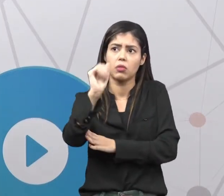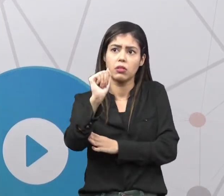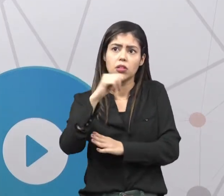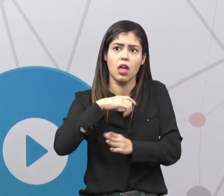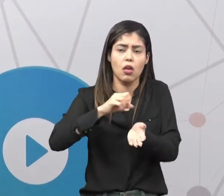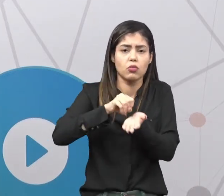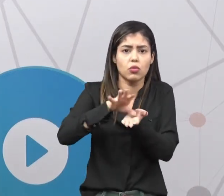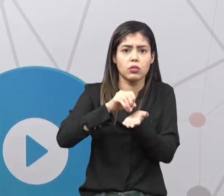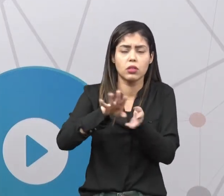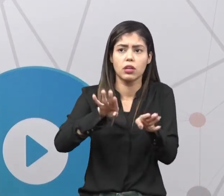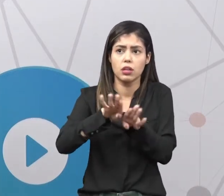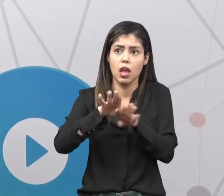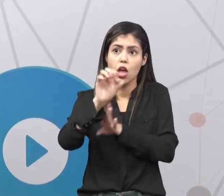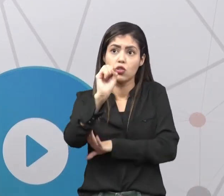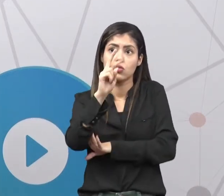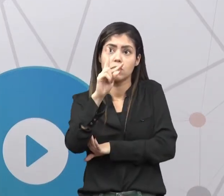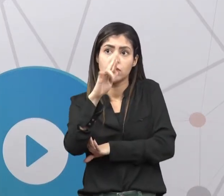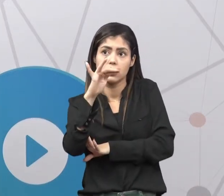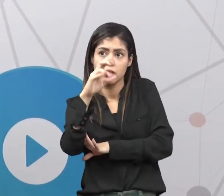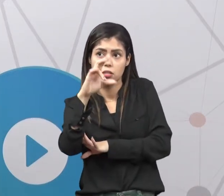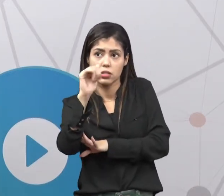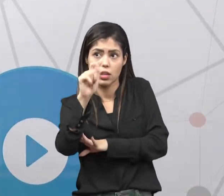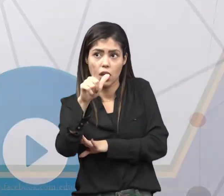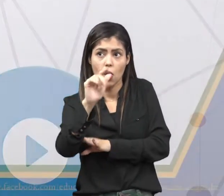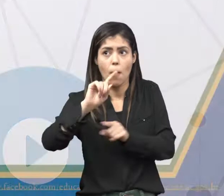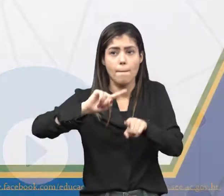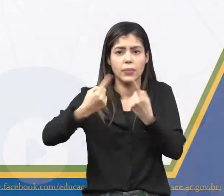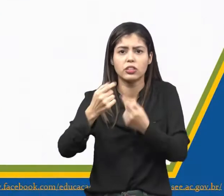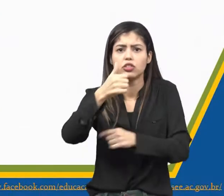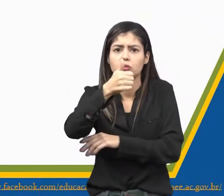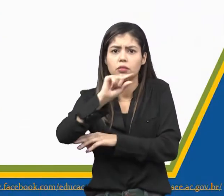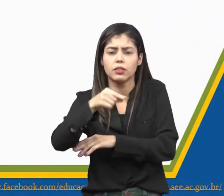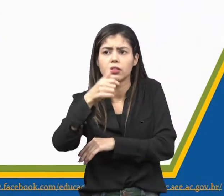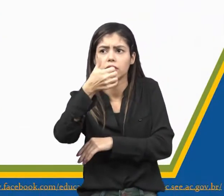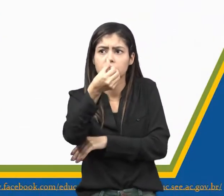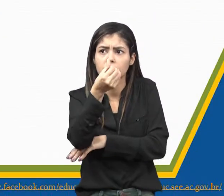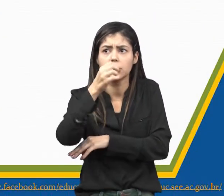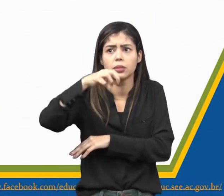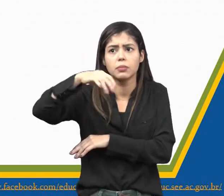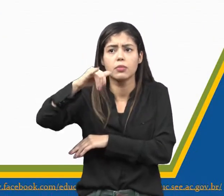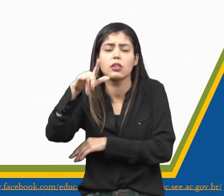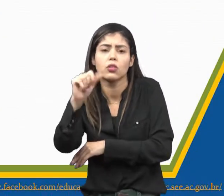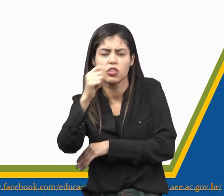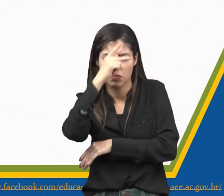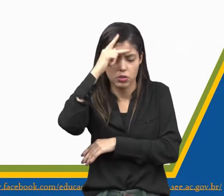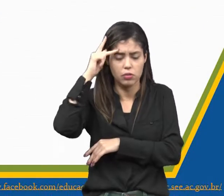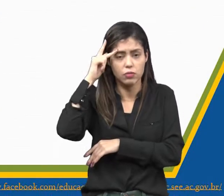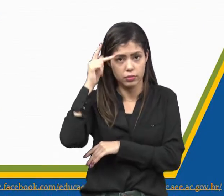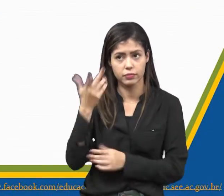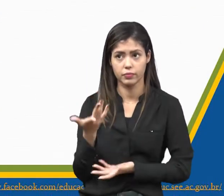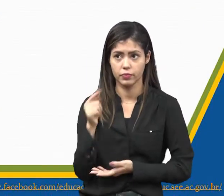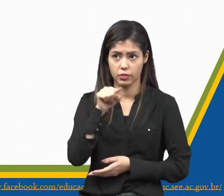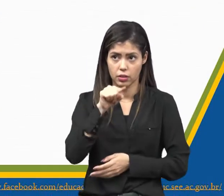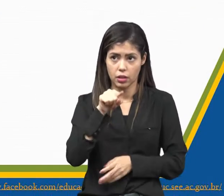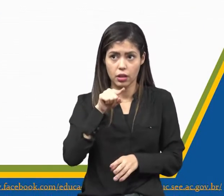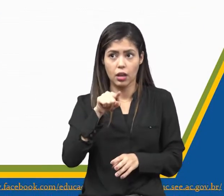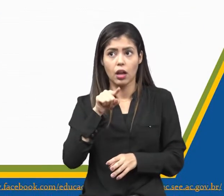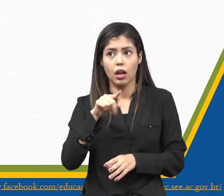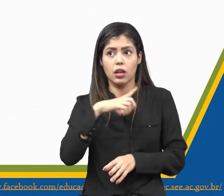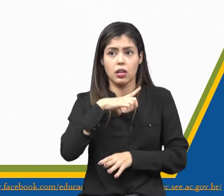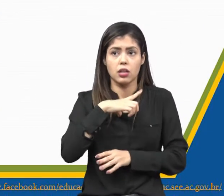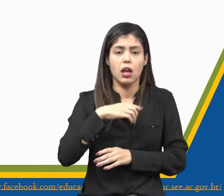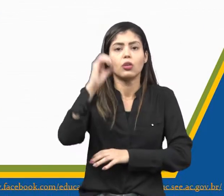fornecendo de uma forma substancial mais de 1,6 milhões de pessoas, né, esse fornecimento